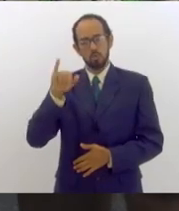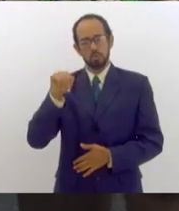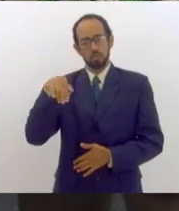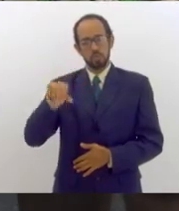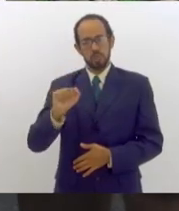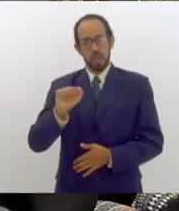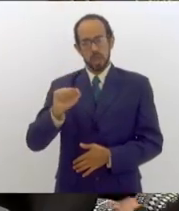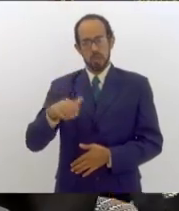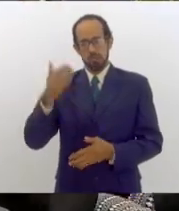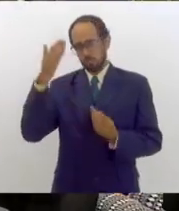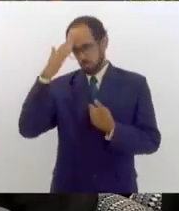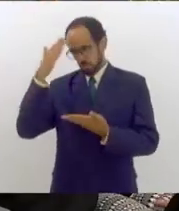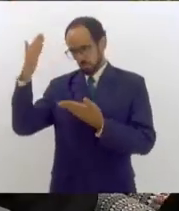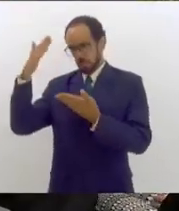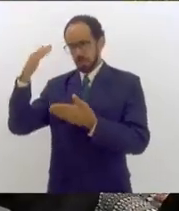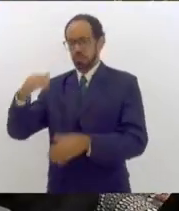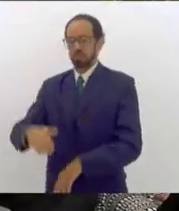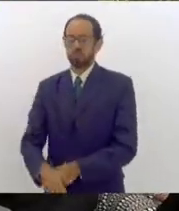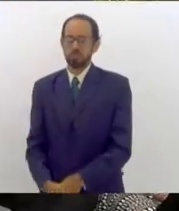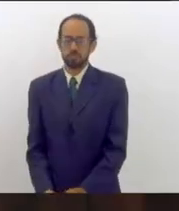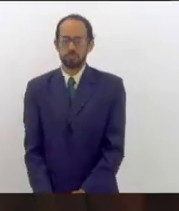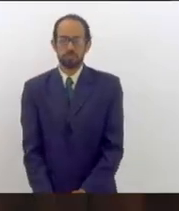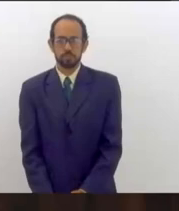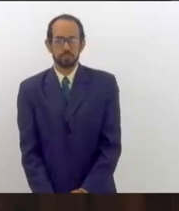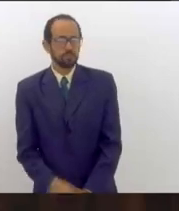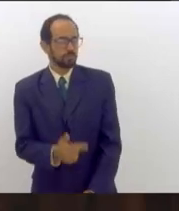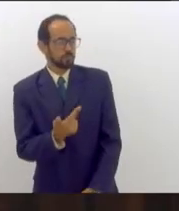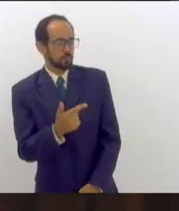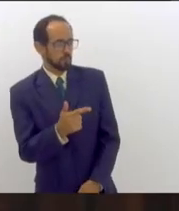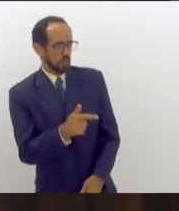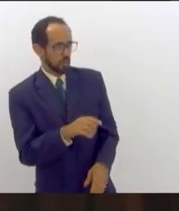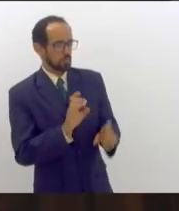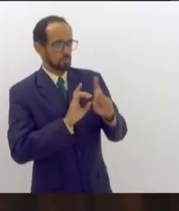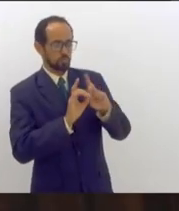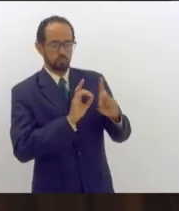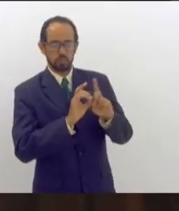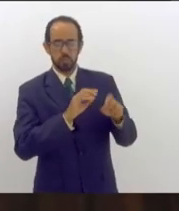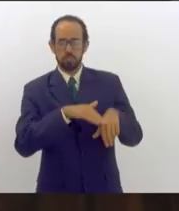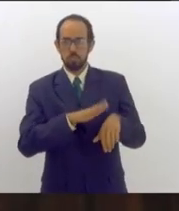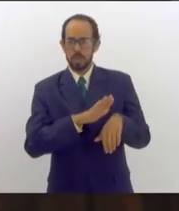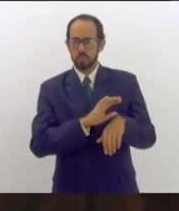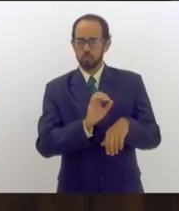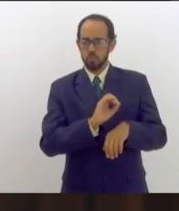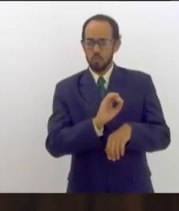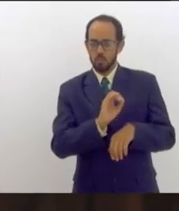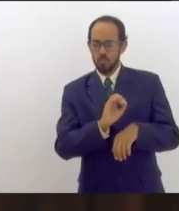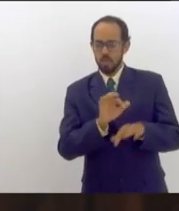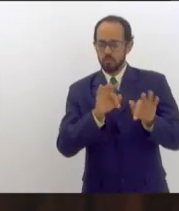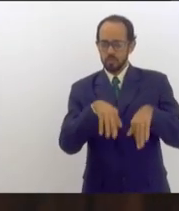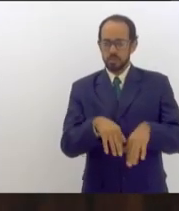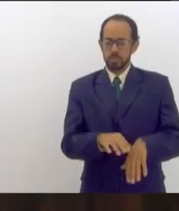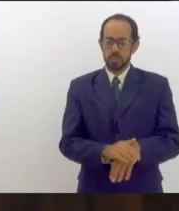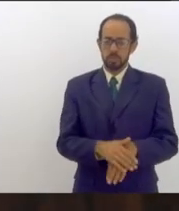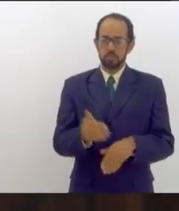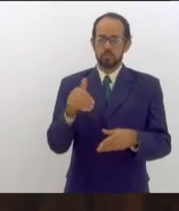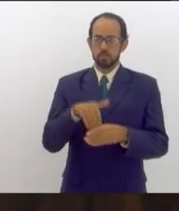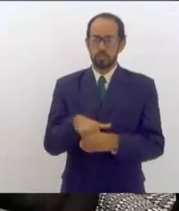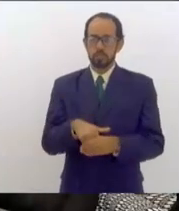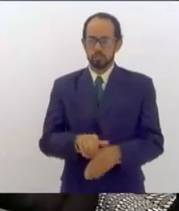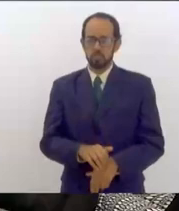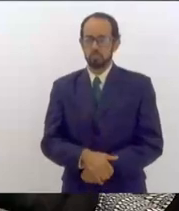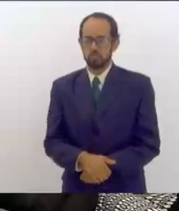muito obrigada não havendo mais quem querer discutir encerrada discussão em